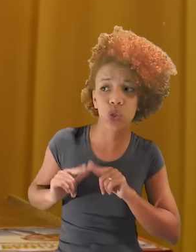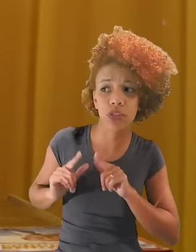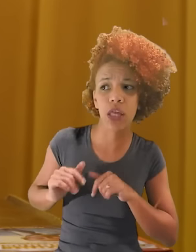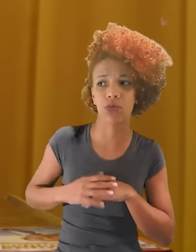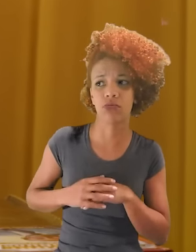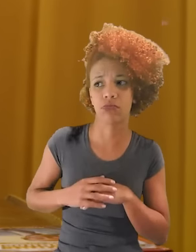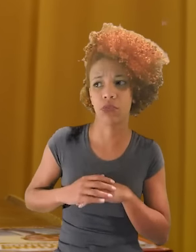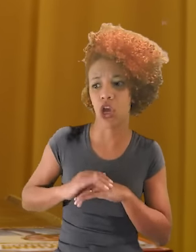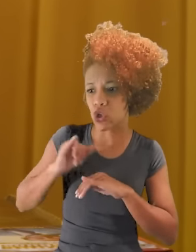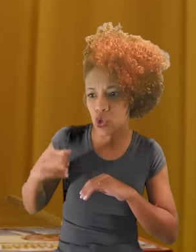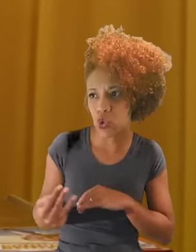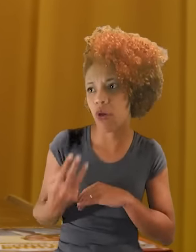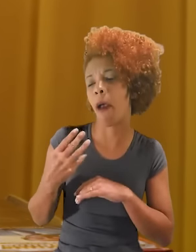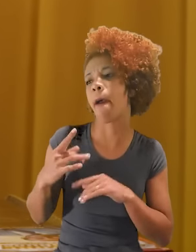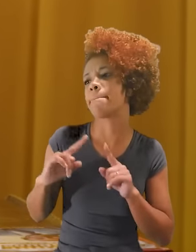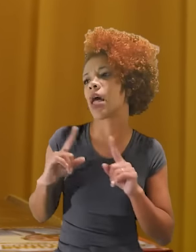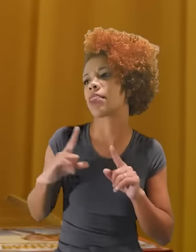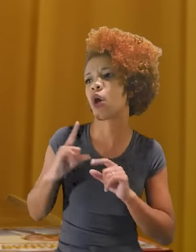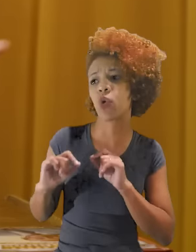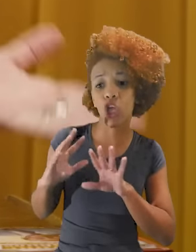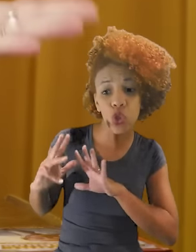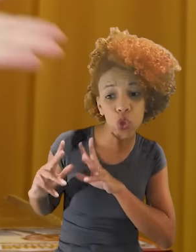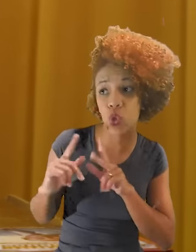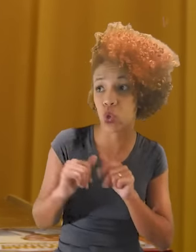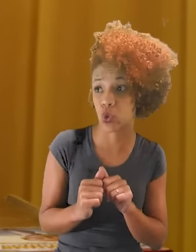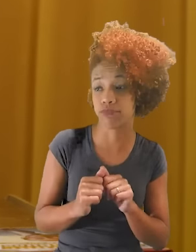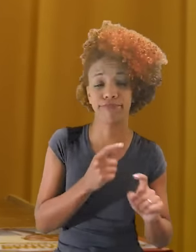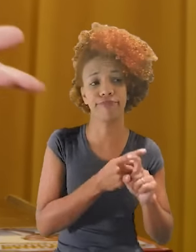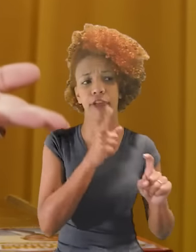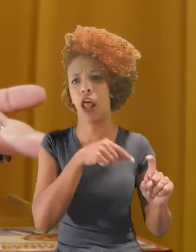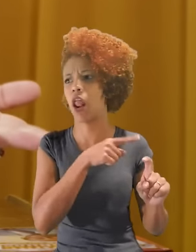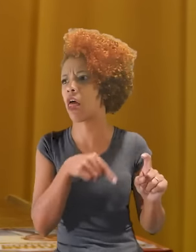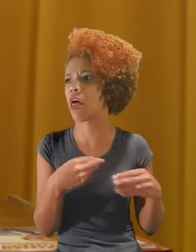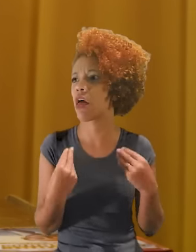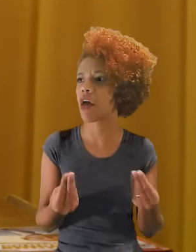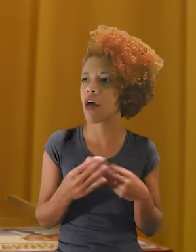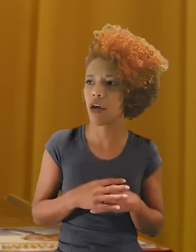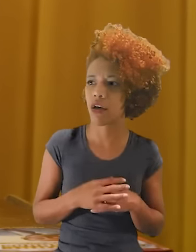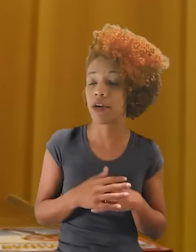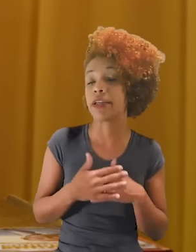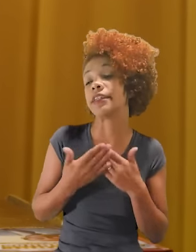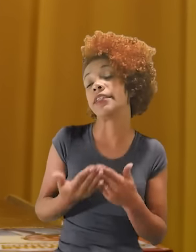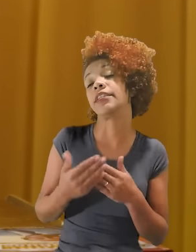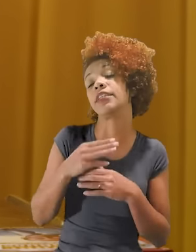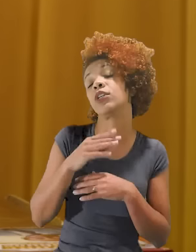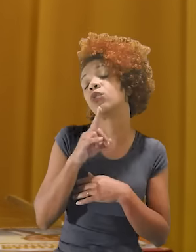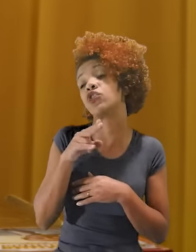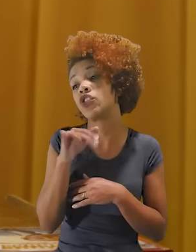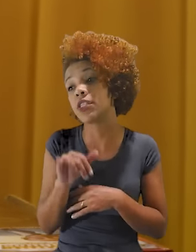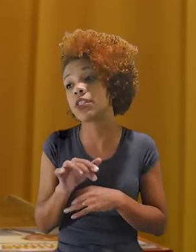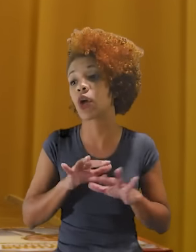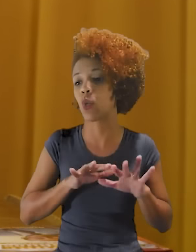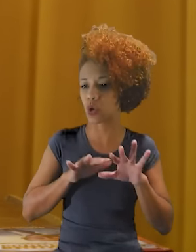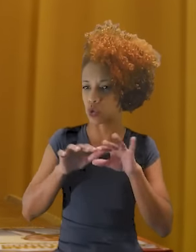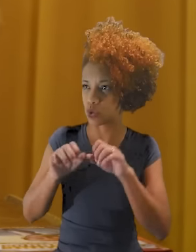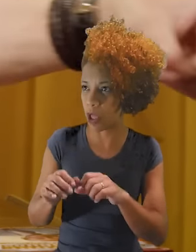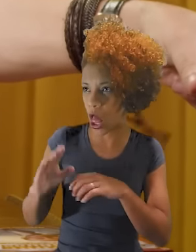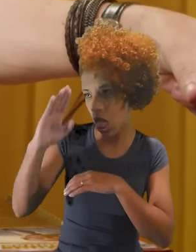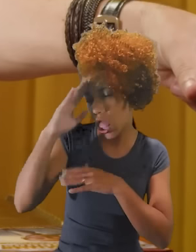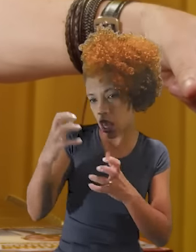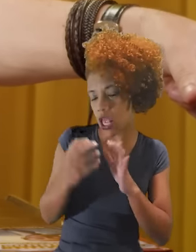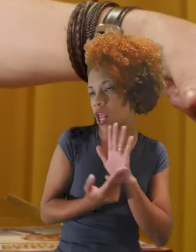a empresa do cara, porra, os caras faziam todos os desenhos antinazi, como é que o cara vai falar que fez? E o Disney fazia o seguinte, quando os caras assumiram, o